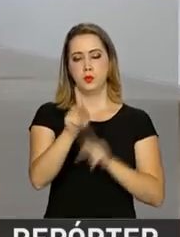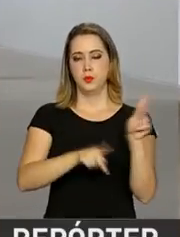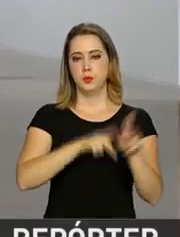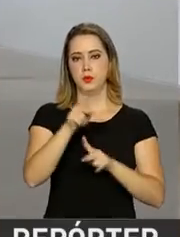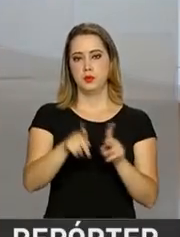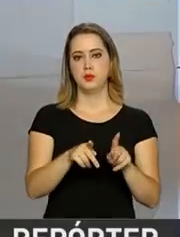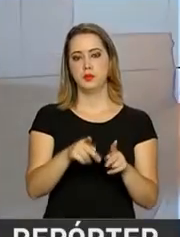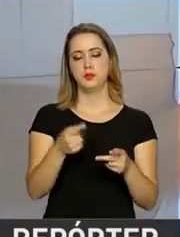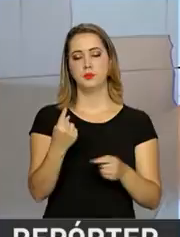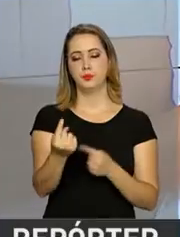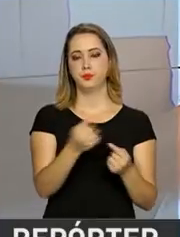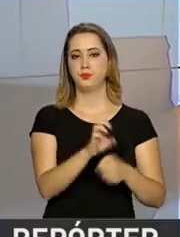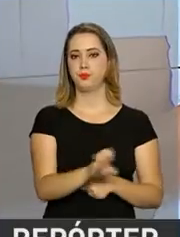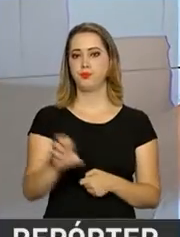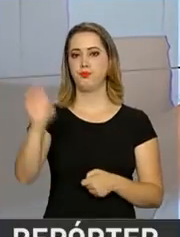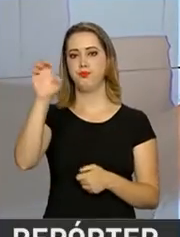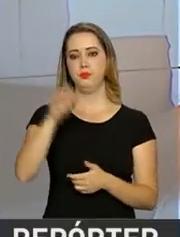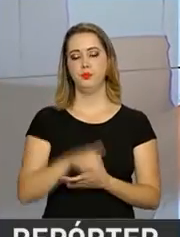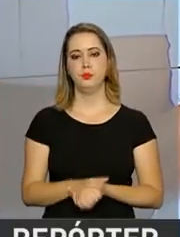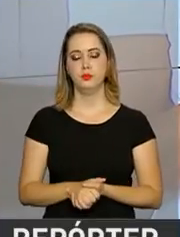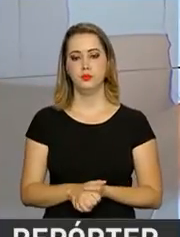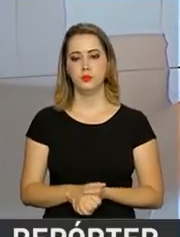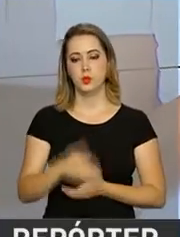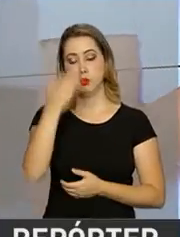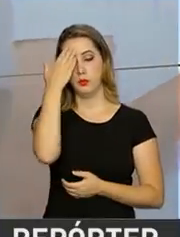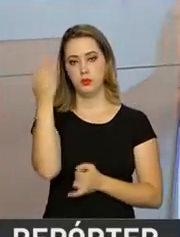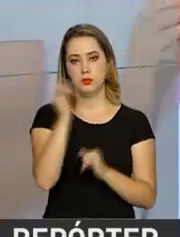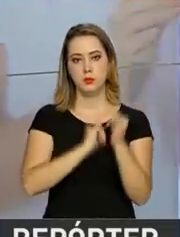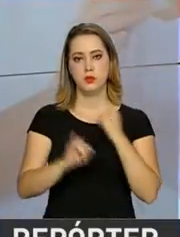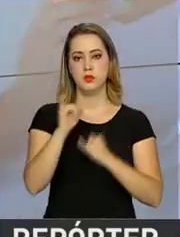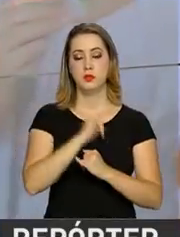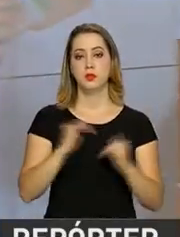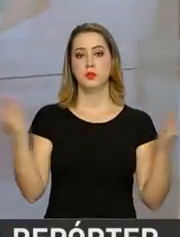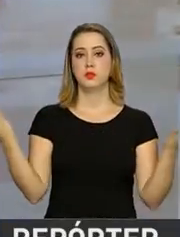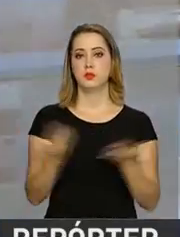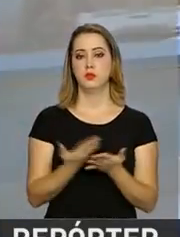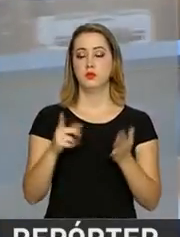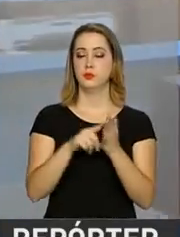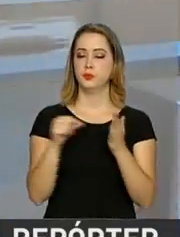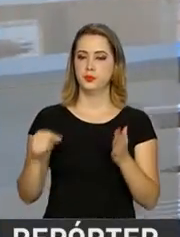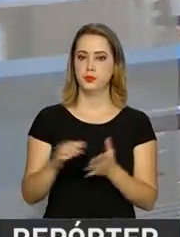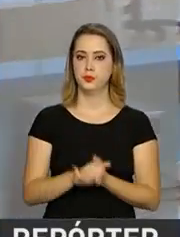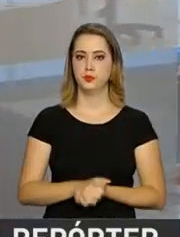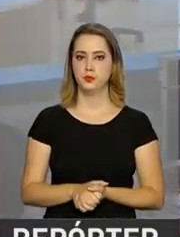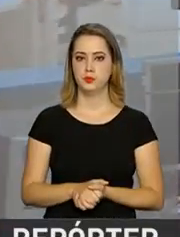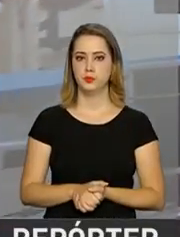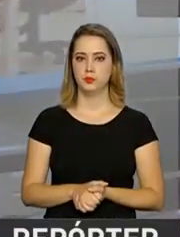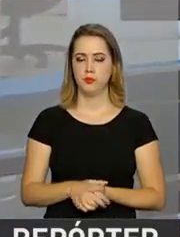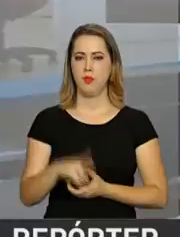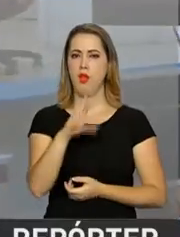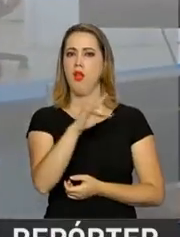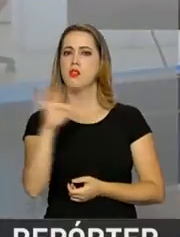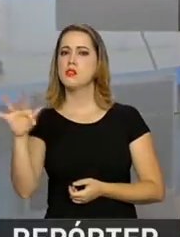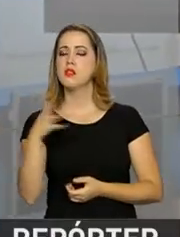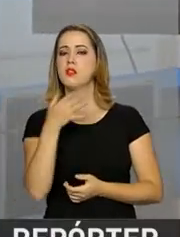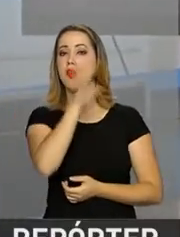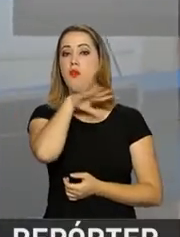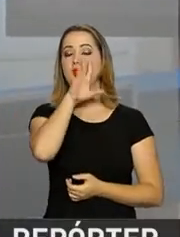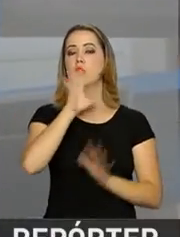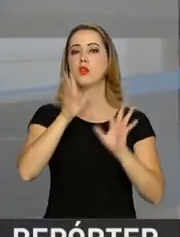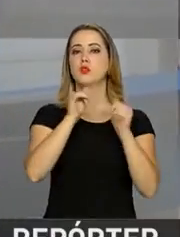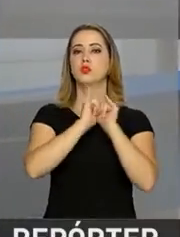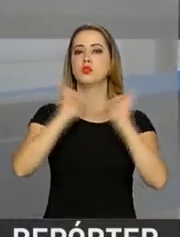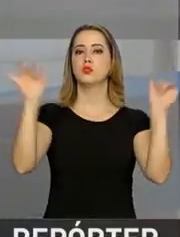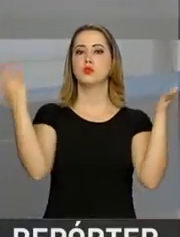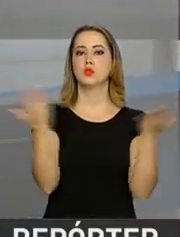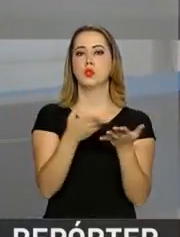roberto está certo lona muito obrigado pelas informações ao vivo aqui pra gente a receita federal divulgou hoje o cronograma